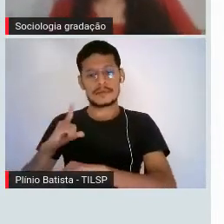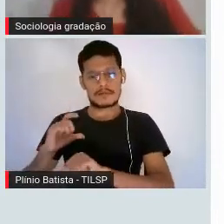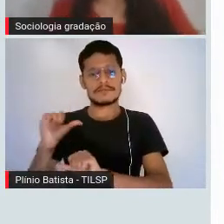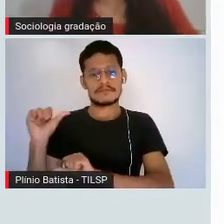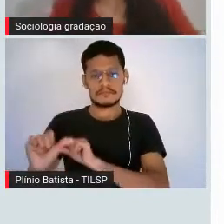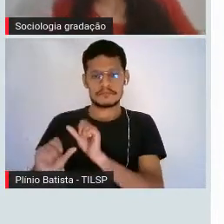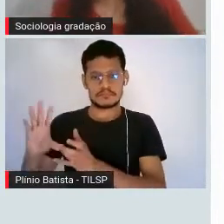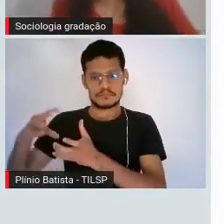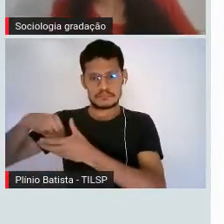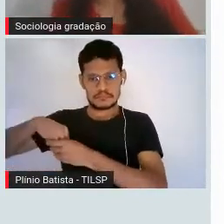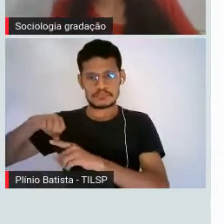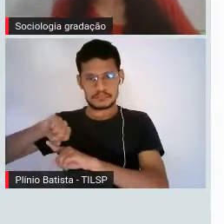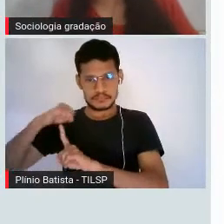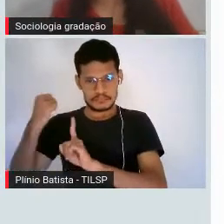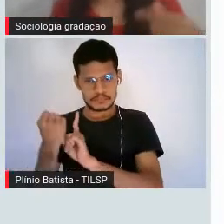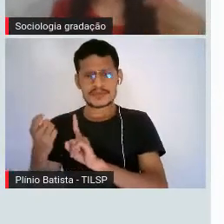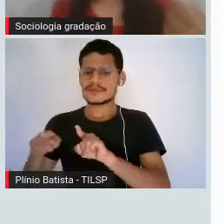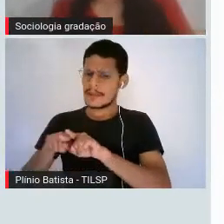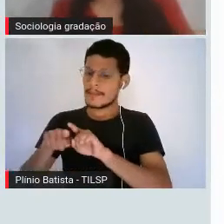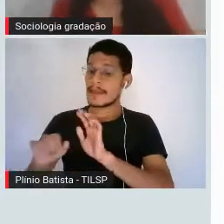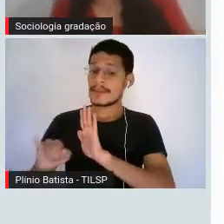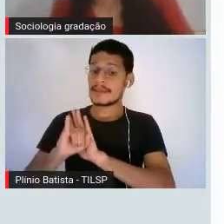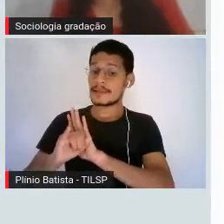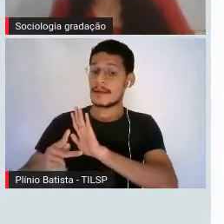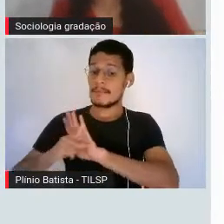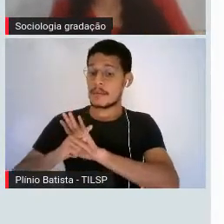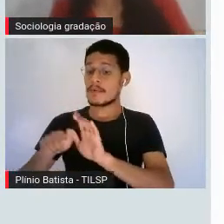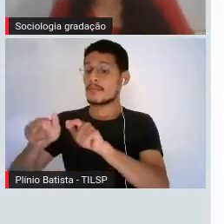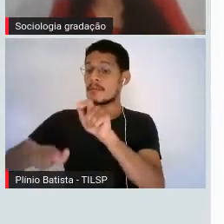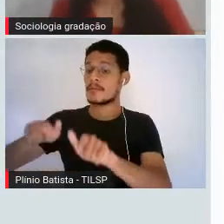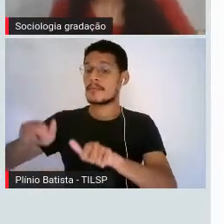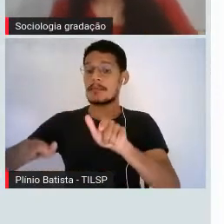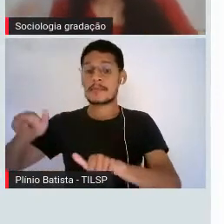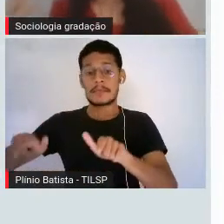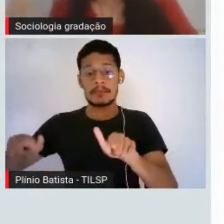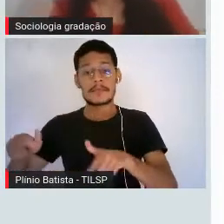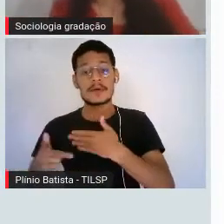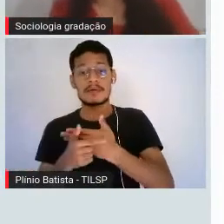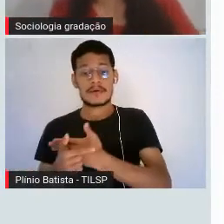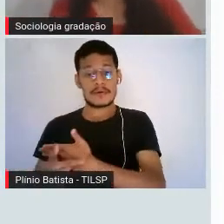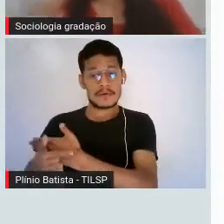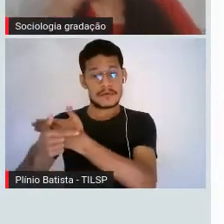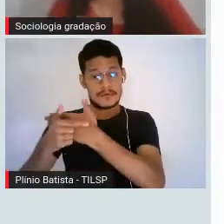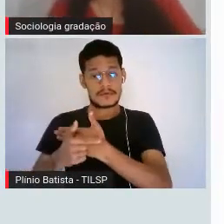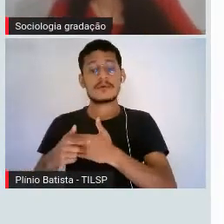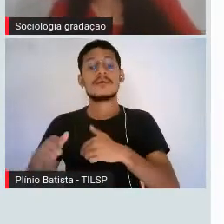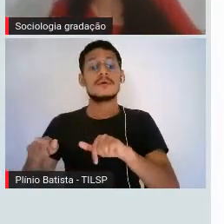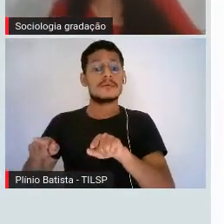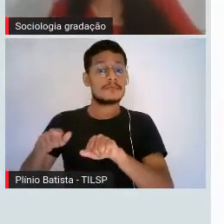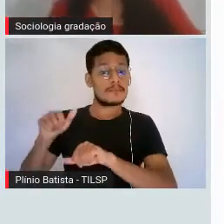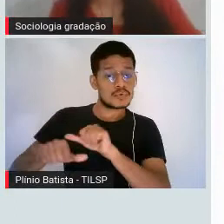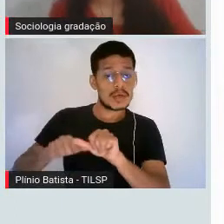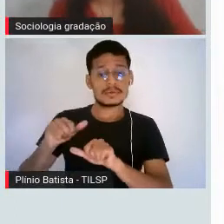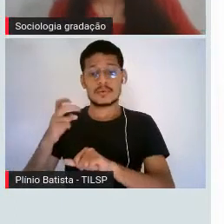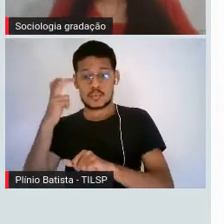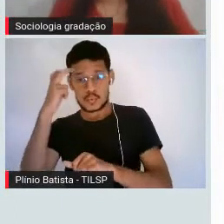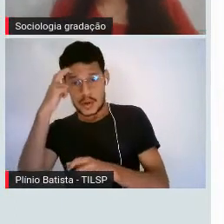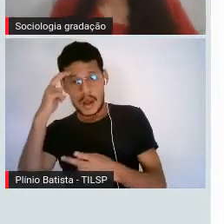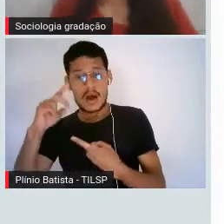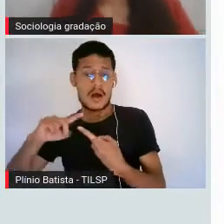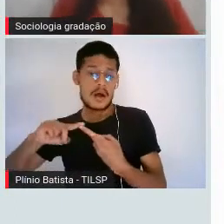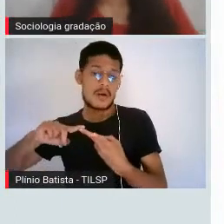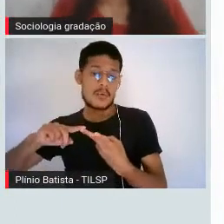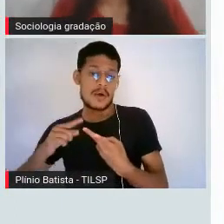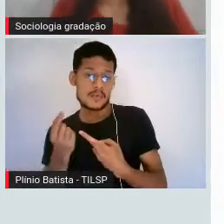sociedade, identidade dos trabalhadores, daquelas pessoas da sociedade, mudança cultural, econômica. E